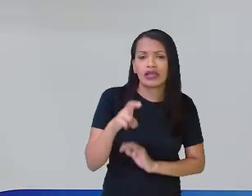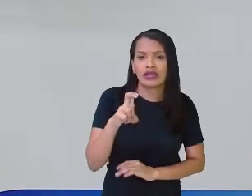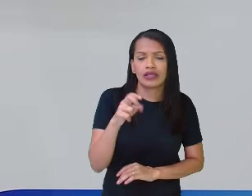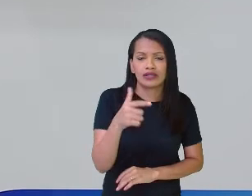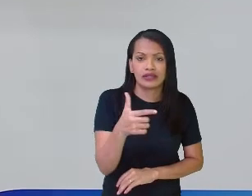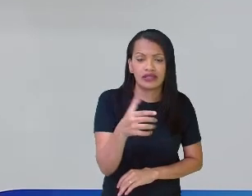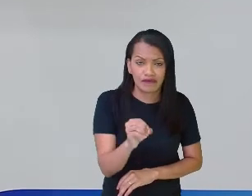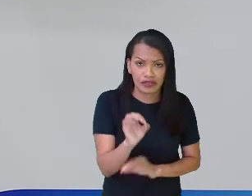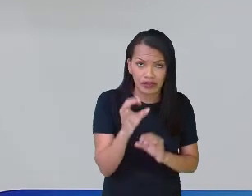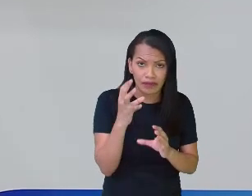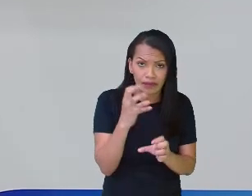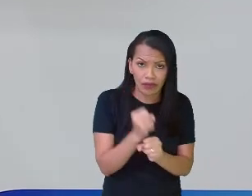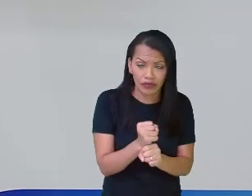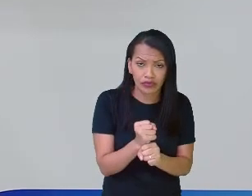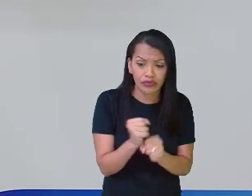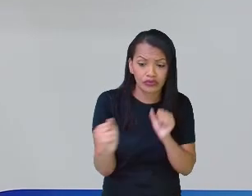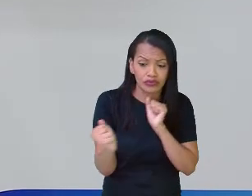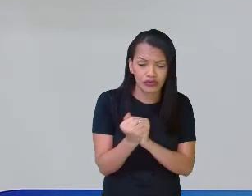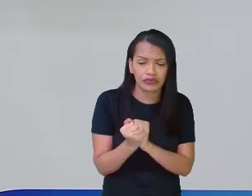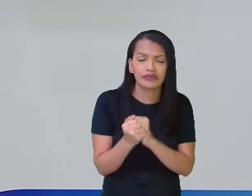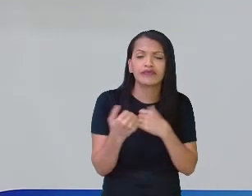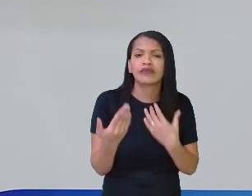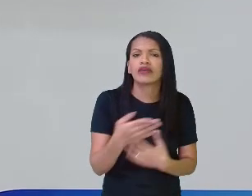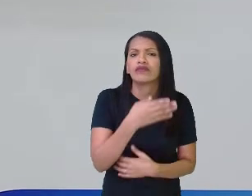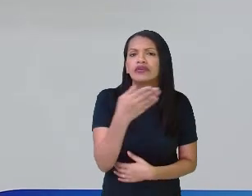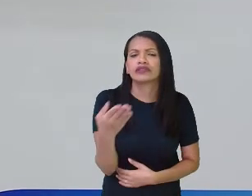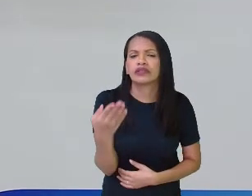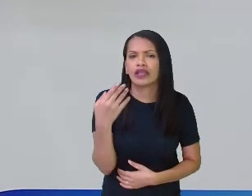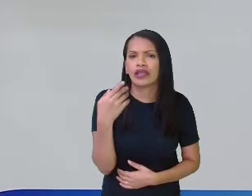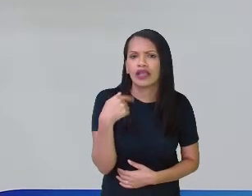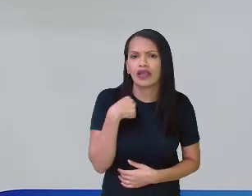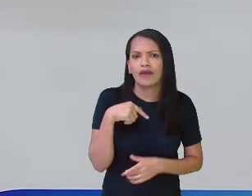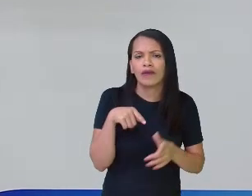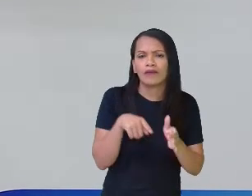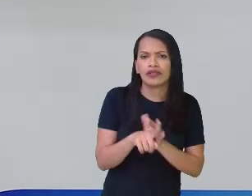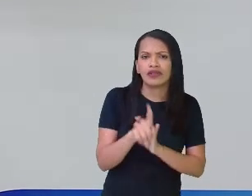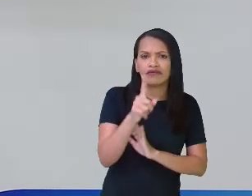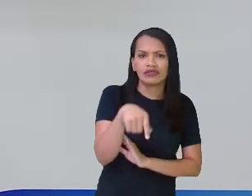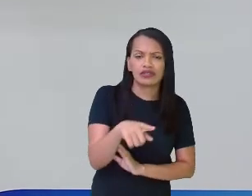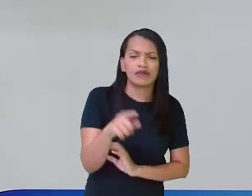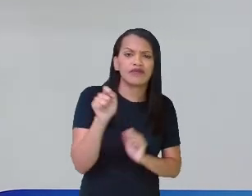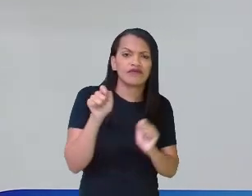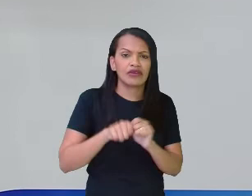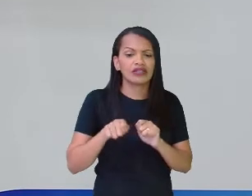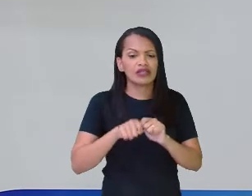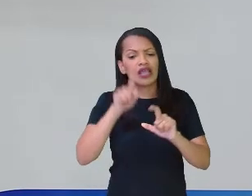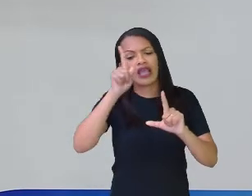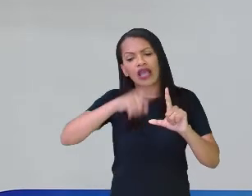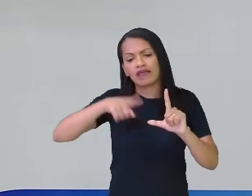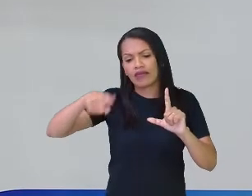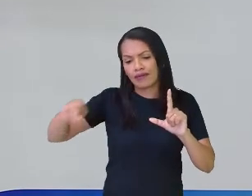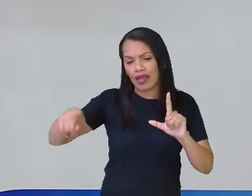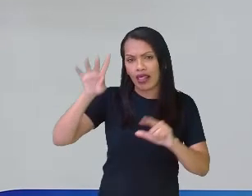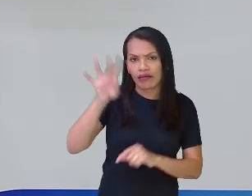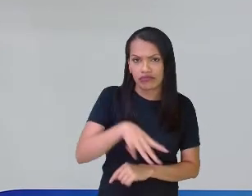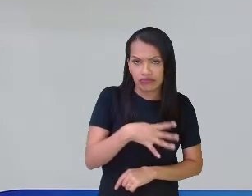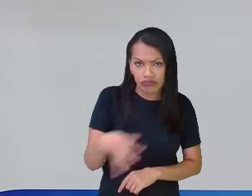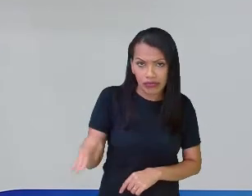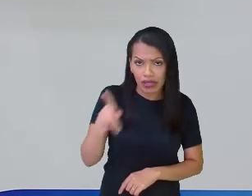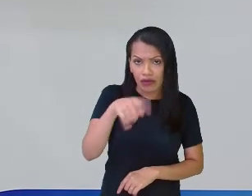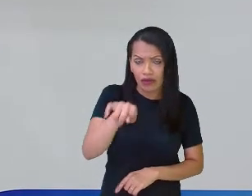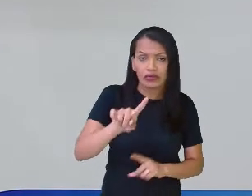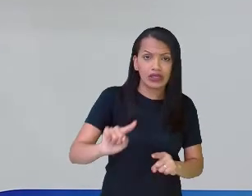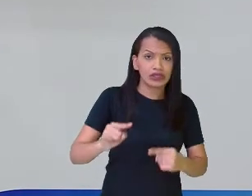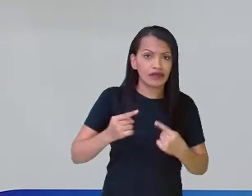tabela e montasse uma pergunta, você faria isso para mim? Será que se eu lançar esse desafio vocês conseguem?